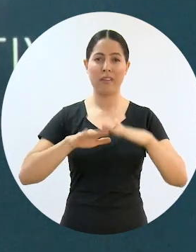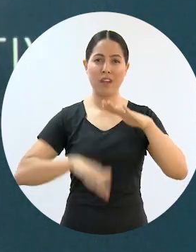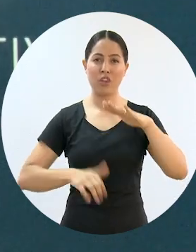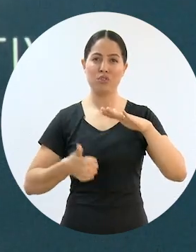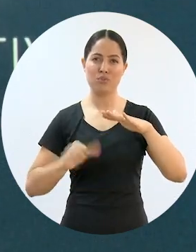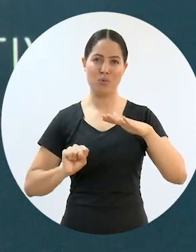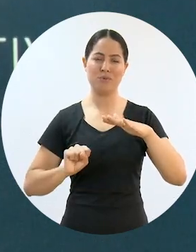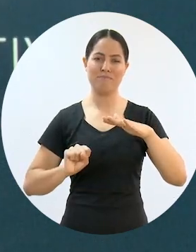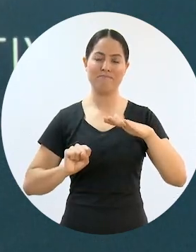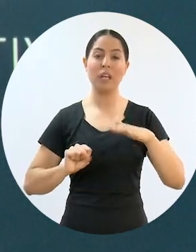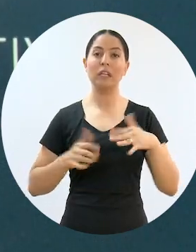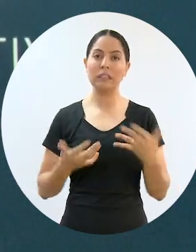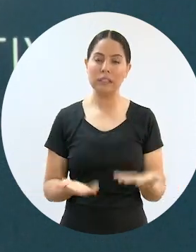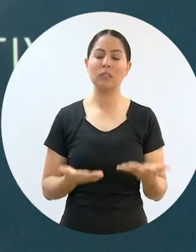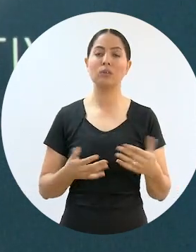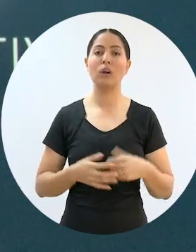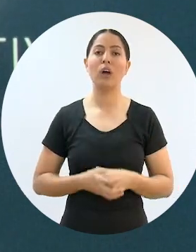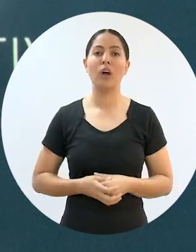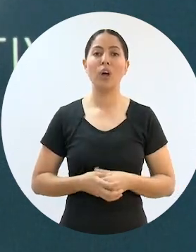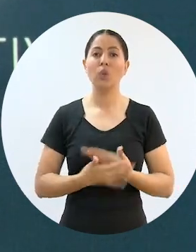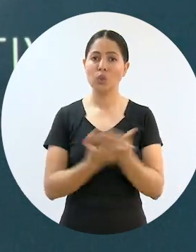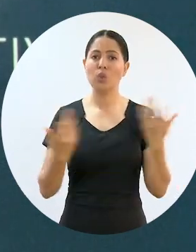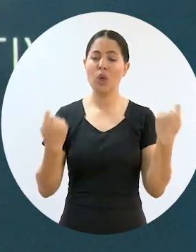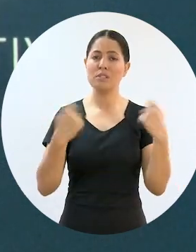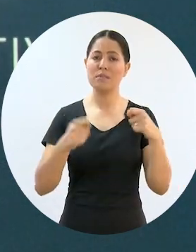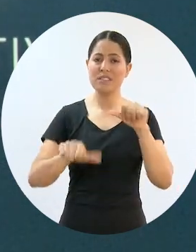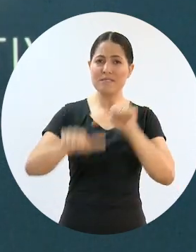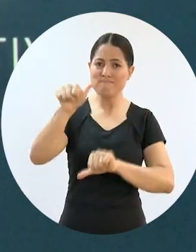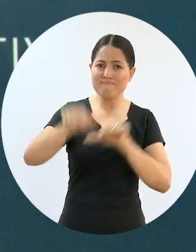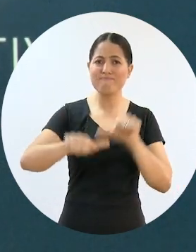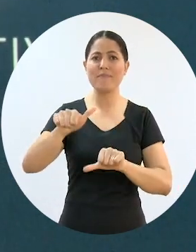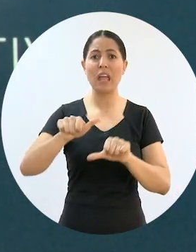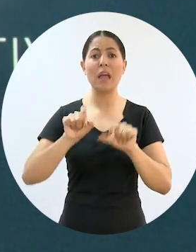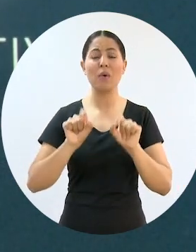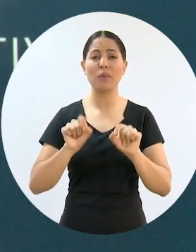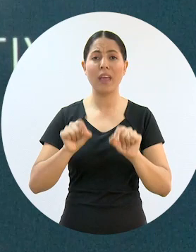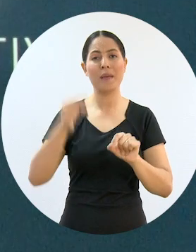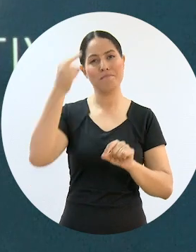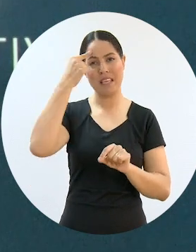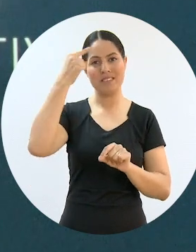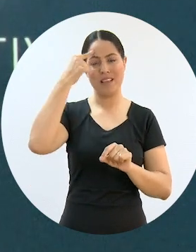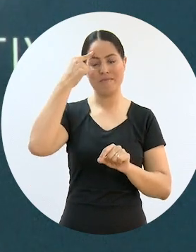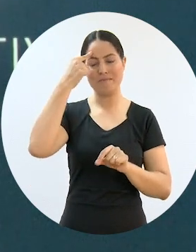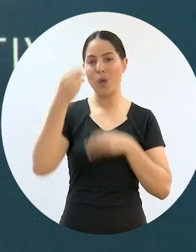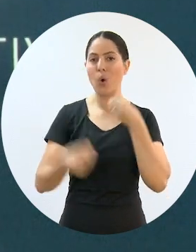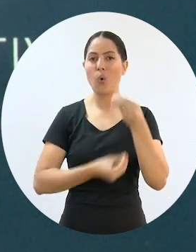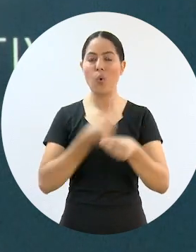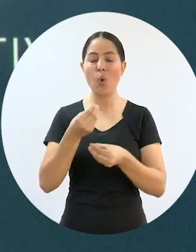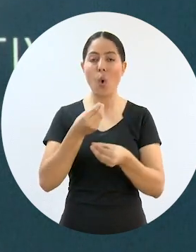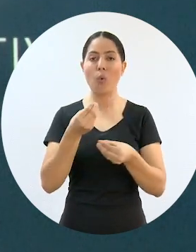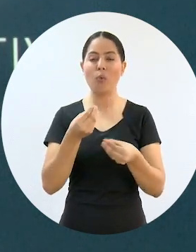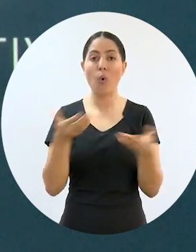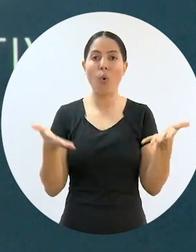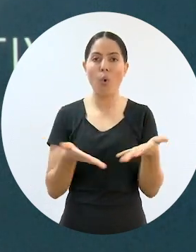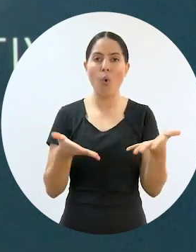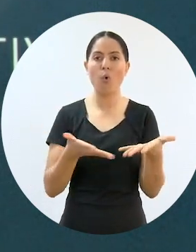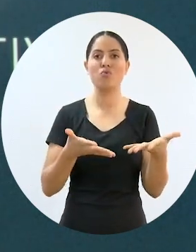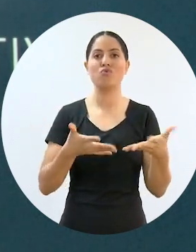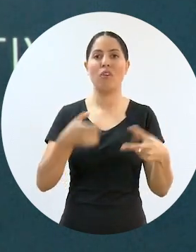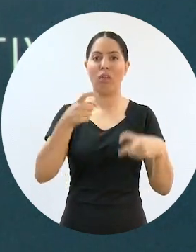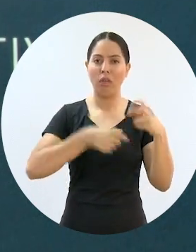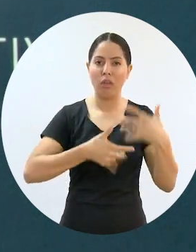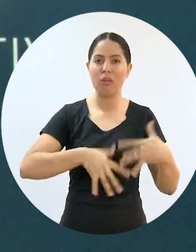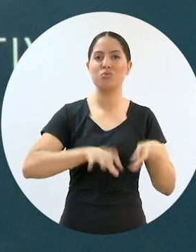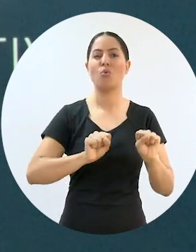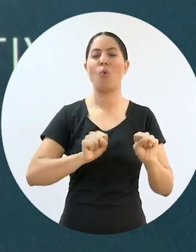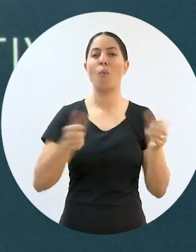são contra menores de idade. Então, é preciso olhar para isso, é preciso pensar como isso acontece